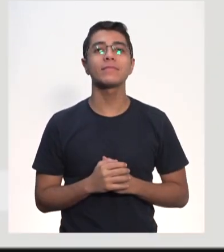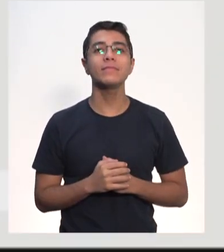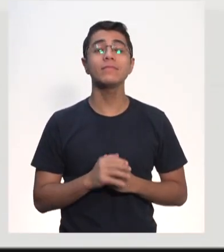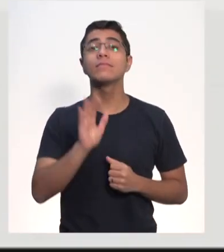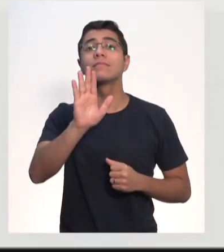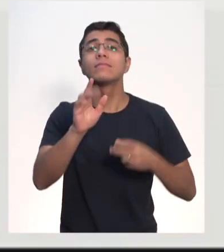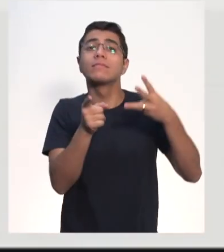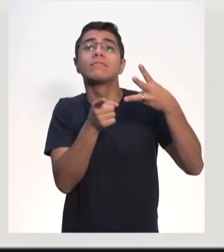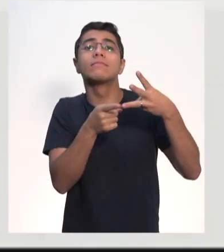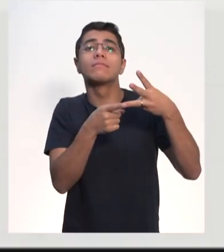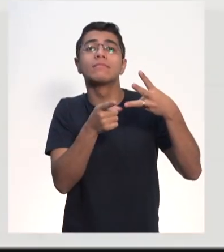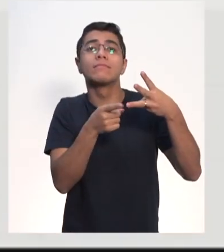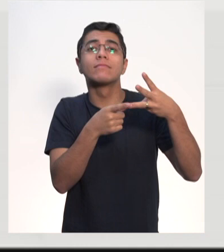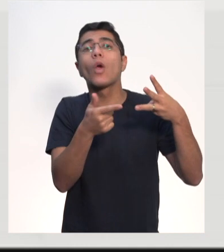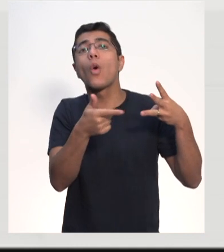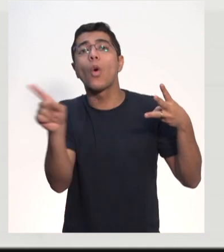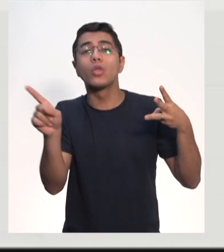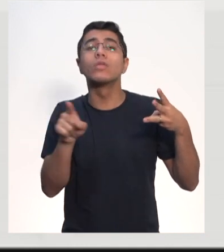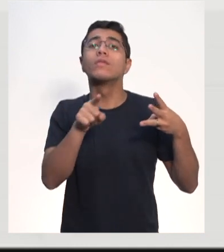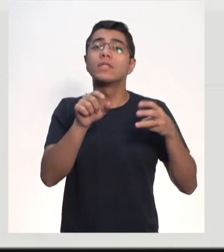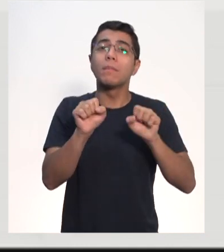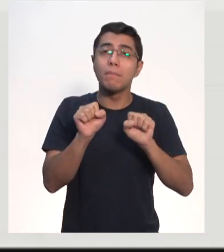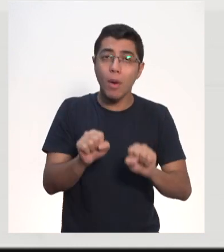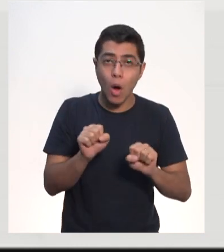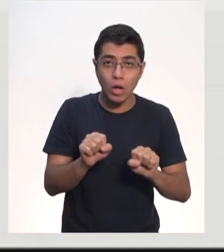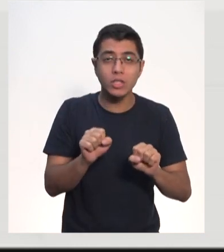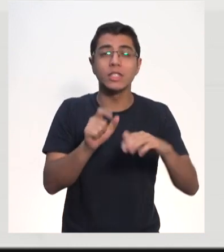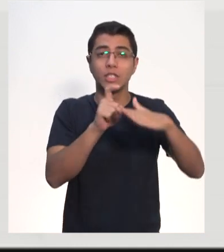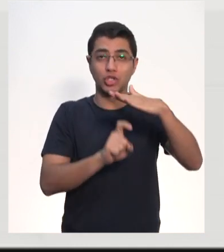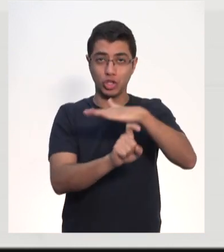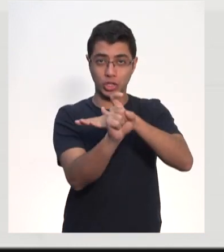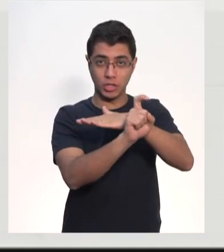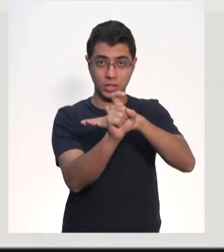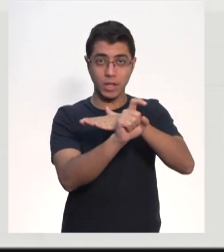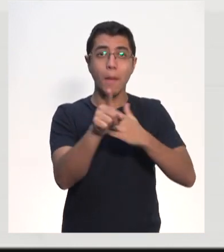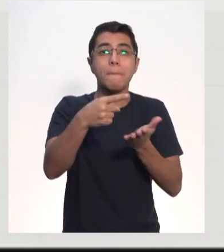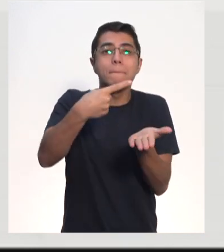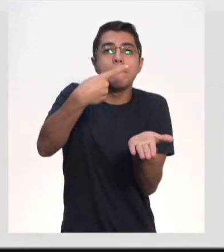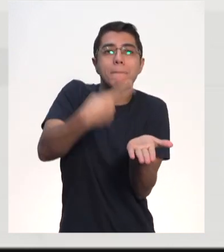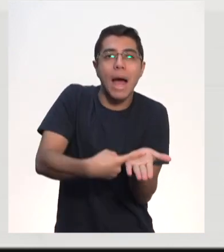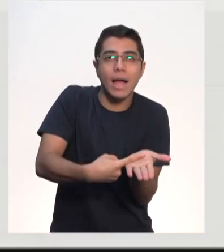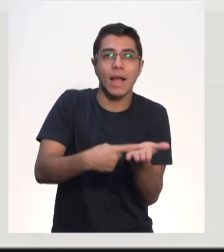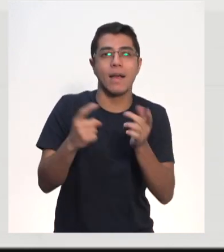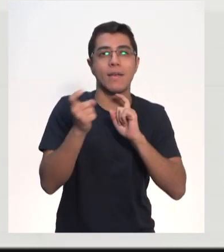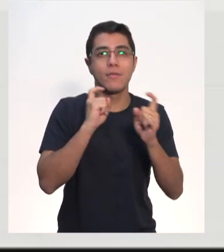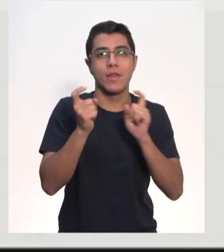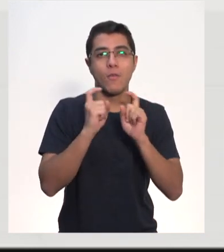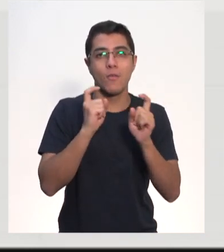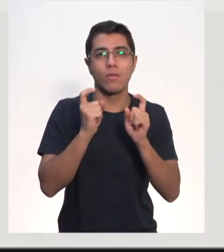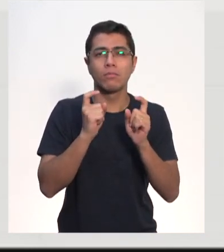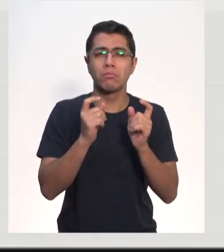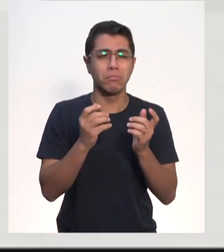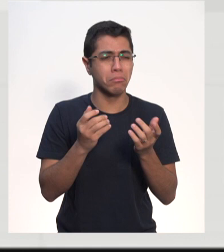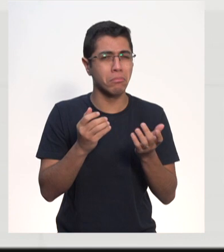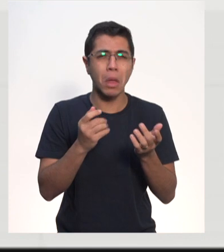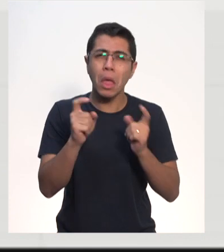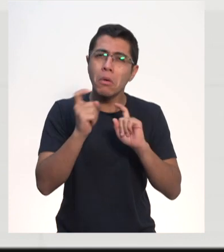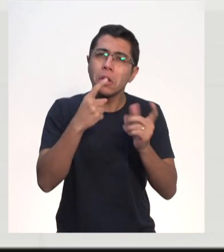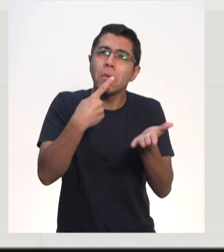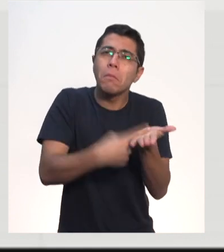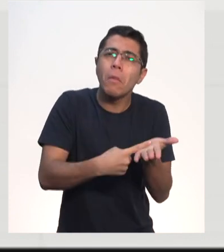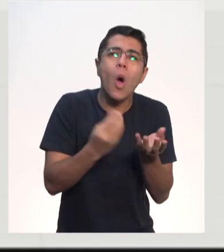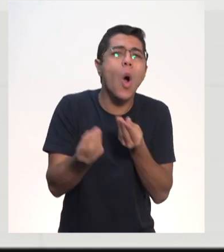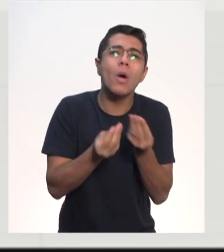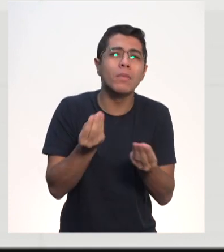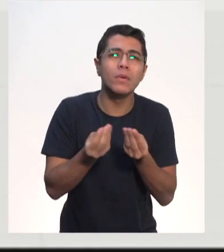você marcar uma reunião através do Teams. Como que você faz isso? Você